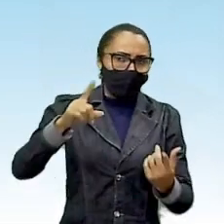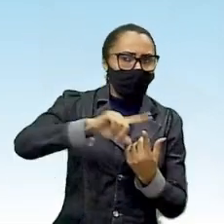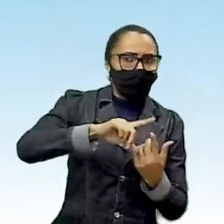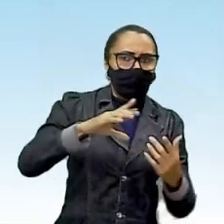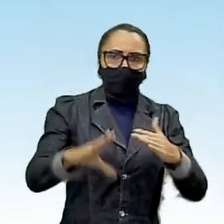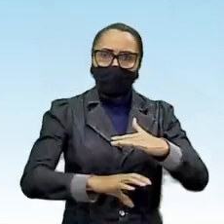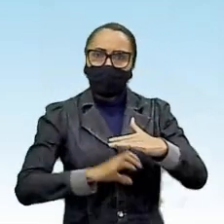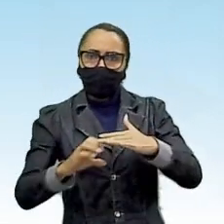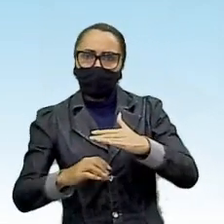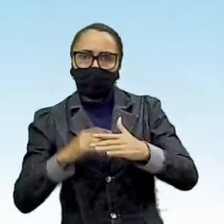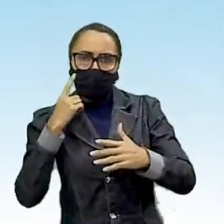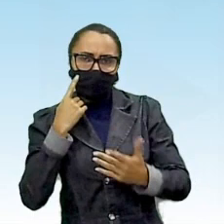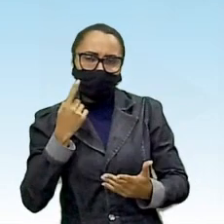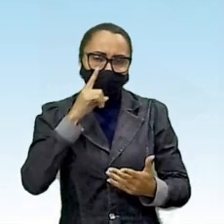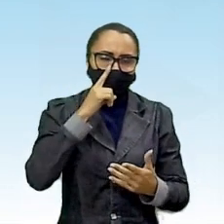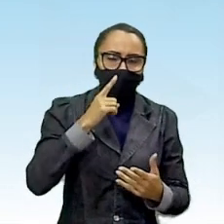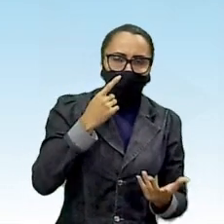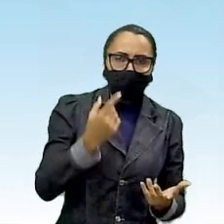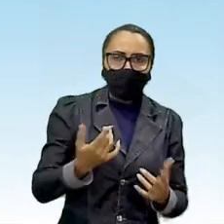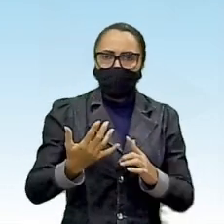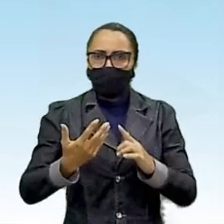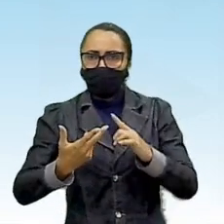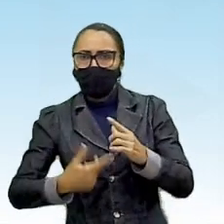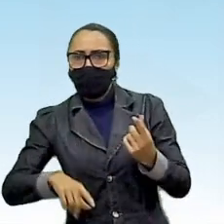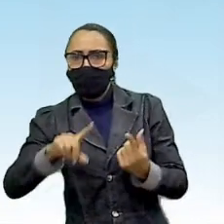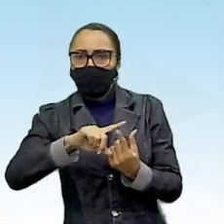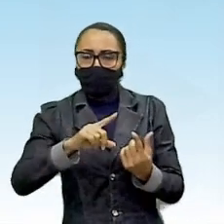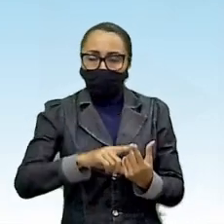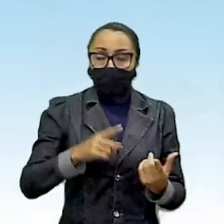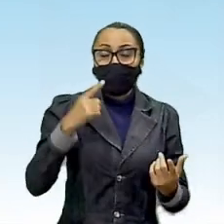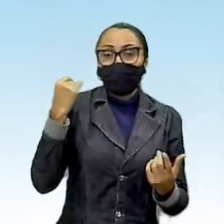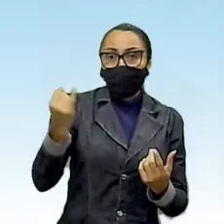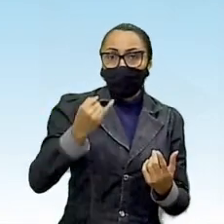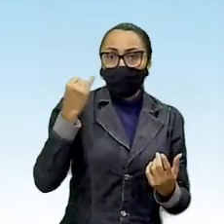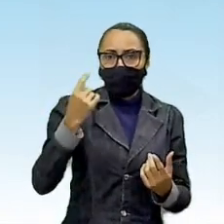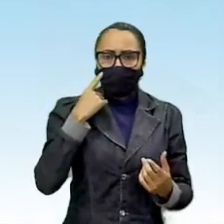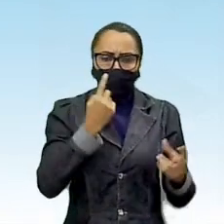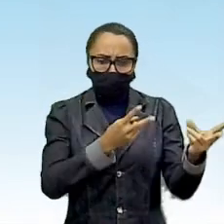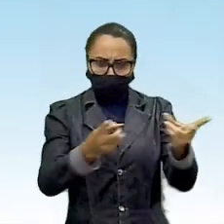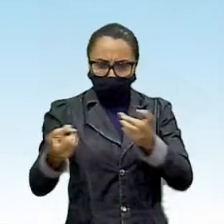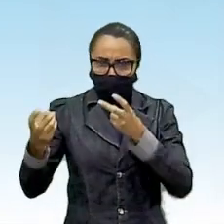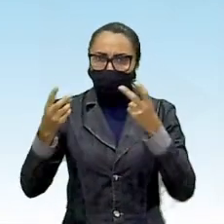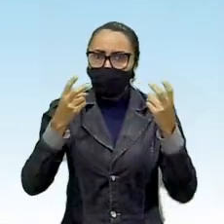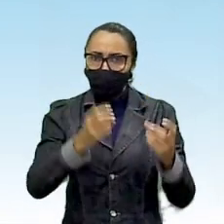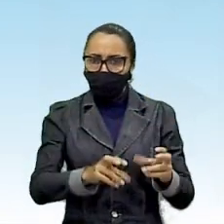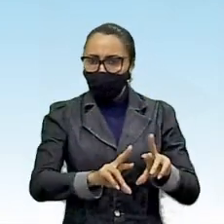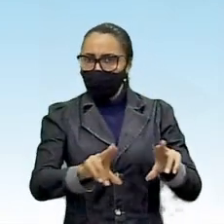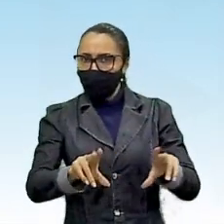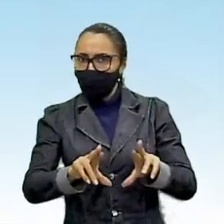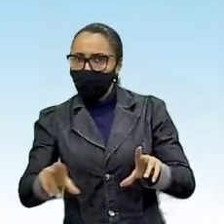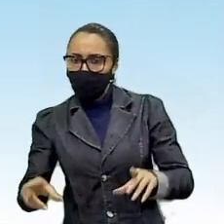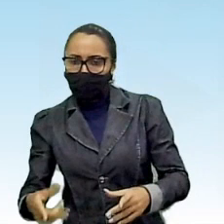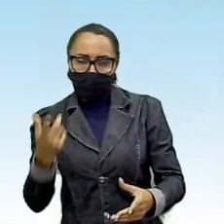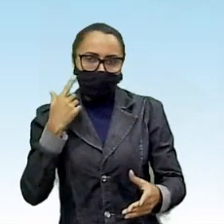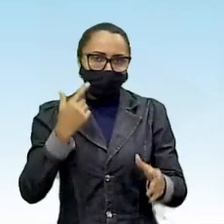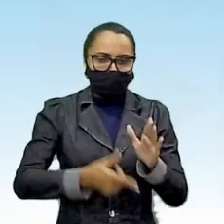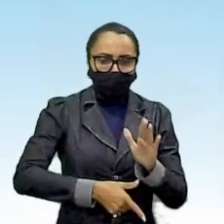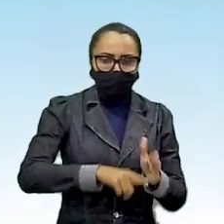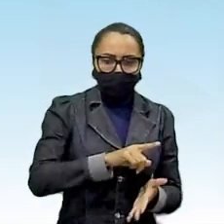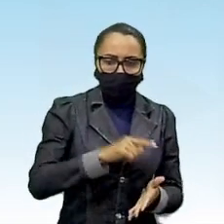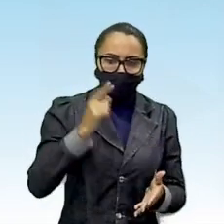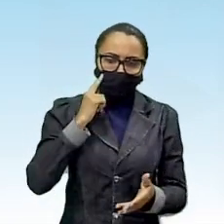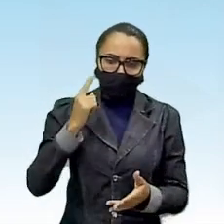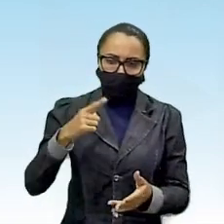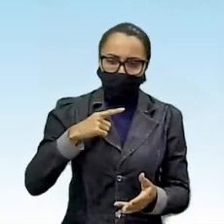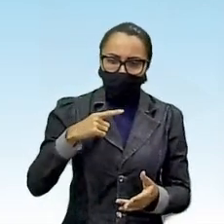tipo de grau de risco. Então, é bem importante observar essas diferenças. E também, né, antes, né, o PCMSO tinha